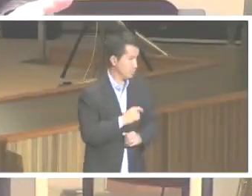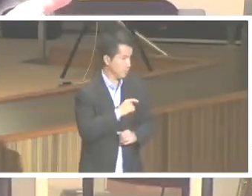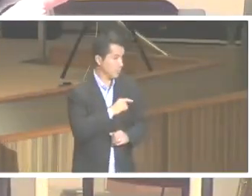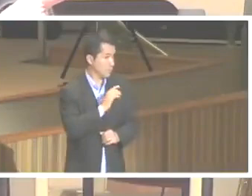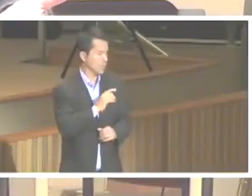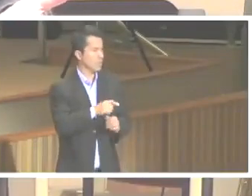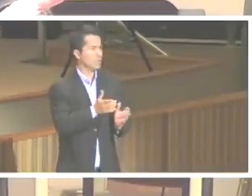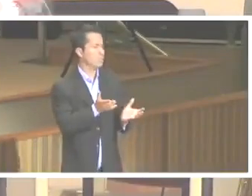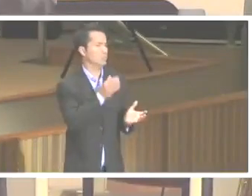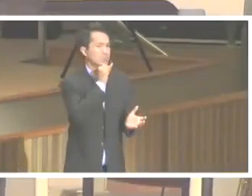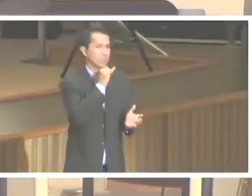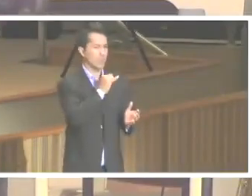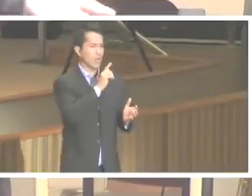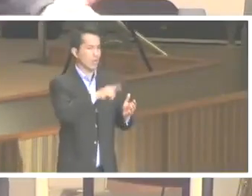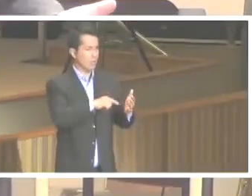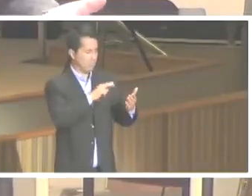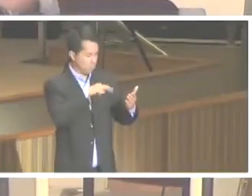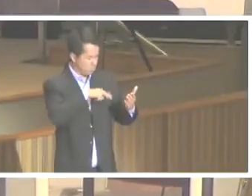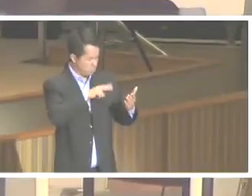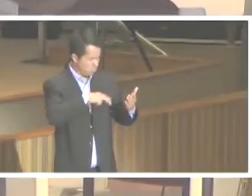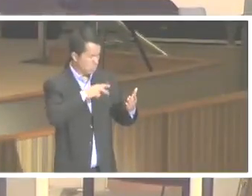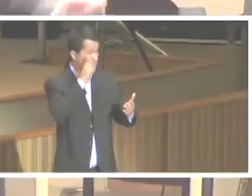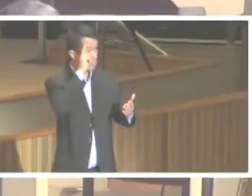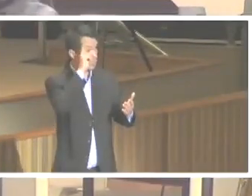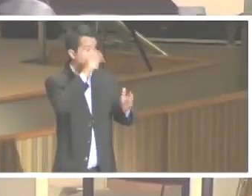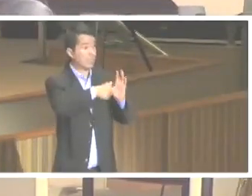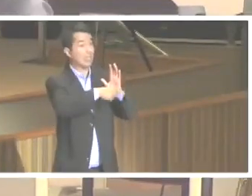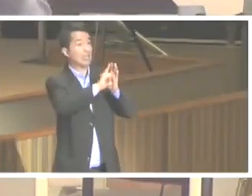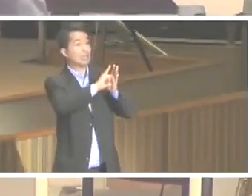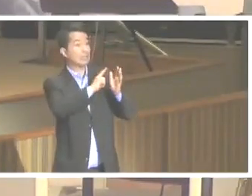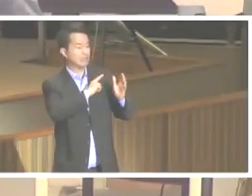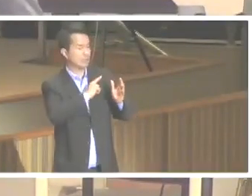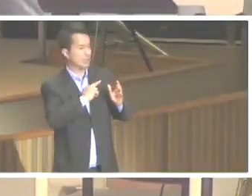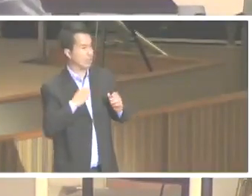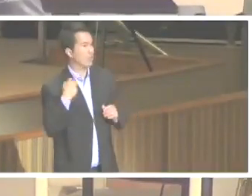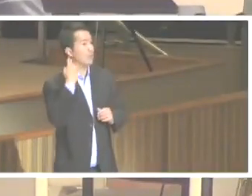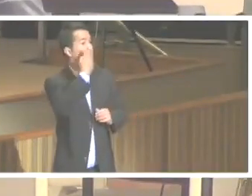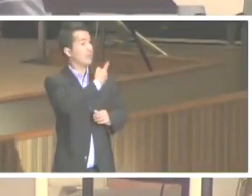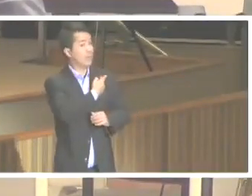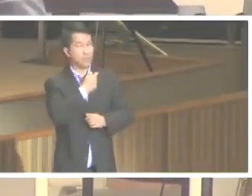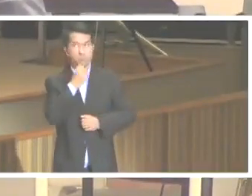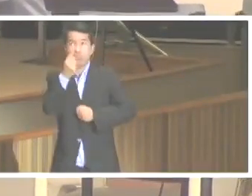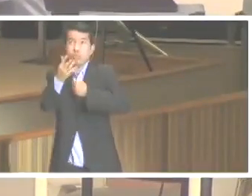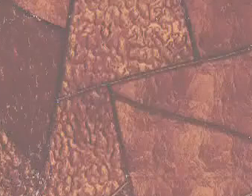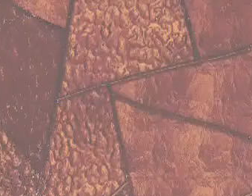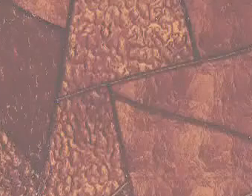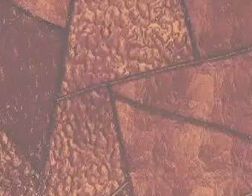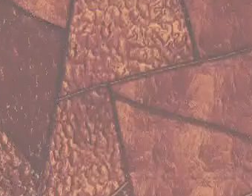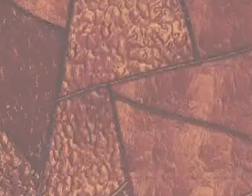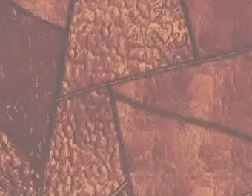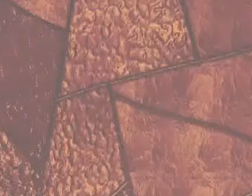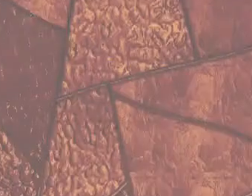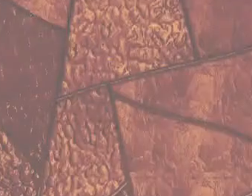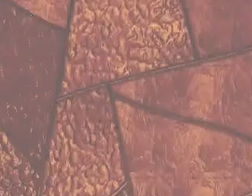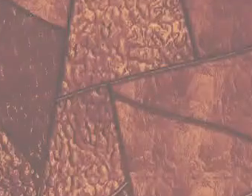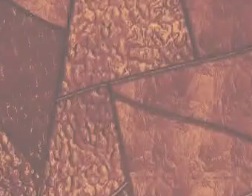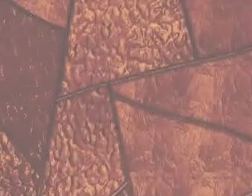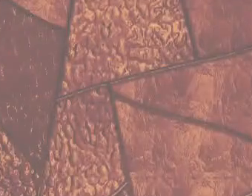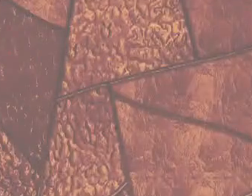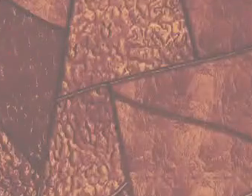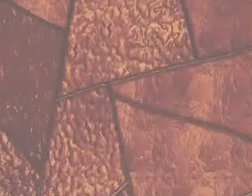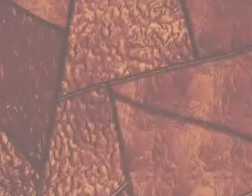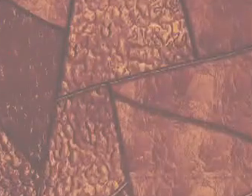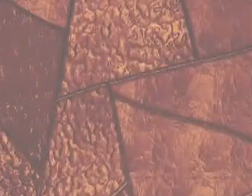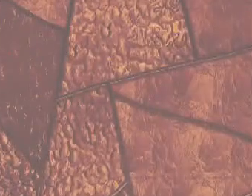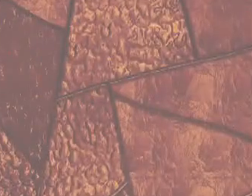é nós acabamos de ler os lábios de maria e diz assim a bíblia no sexto mês deus